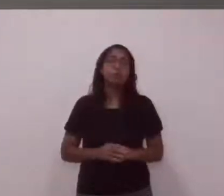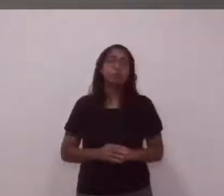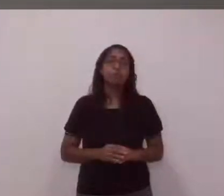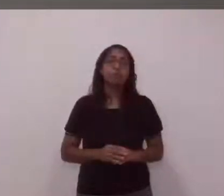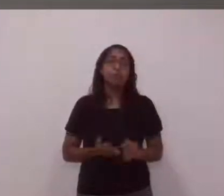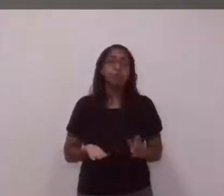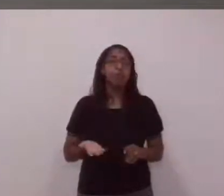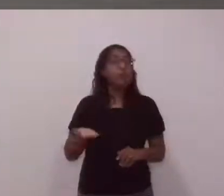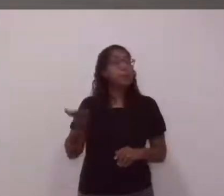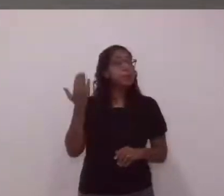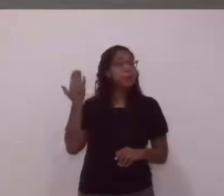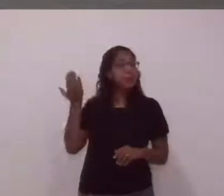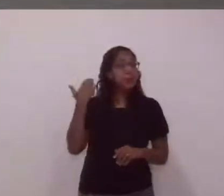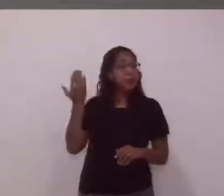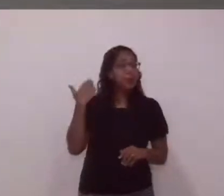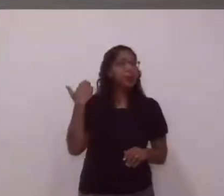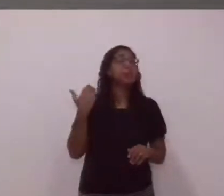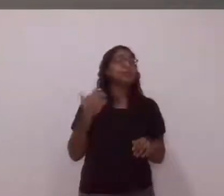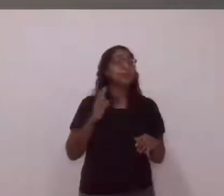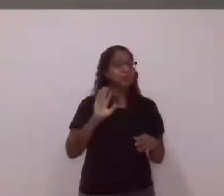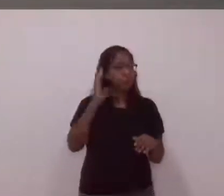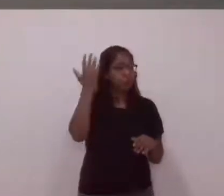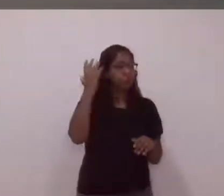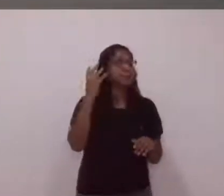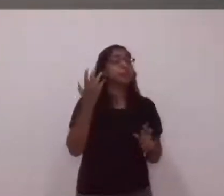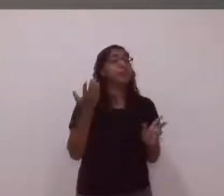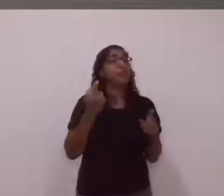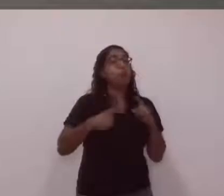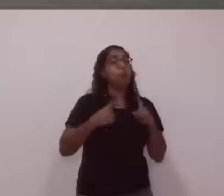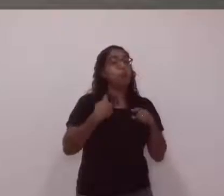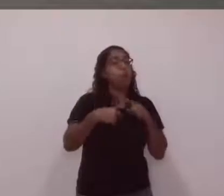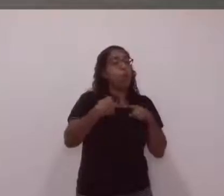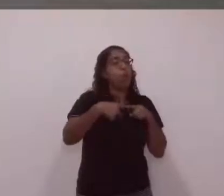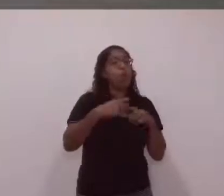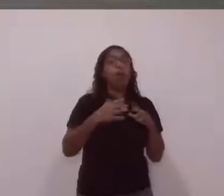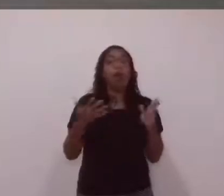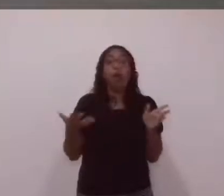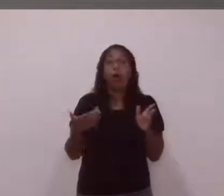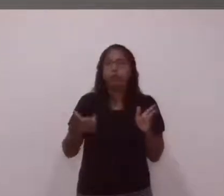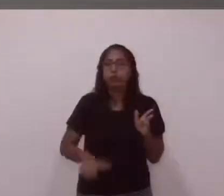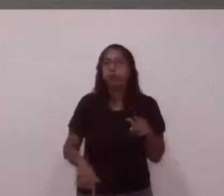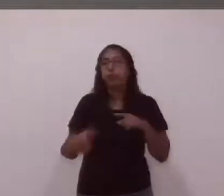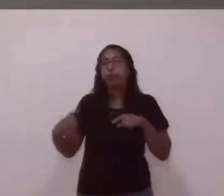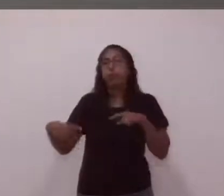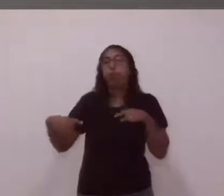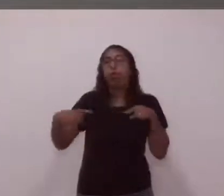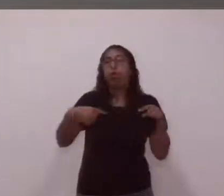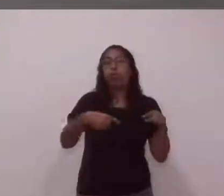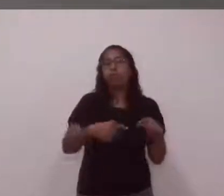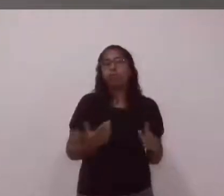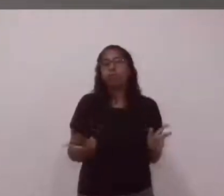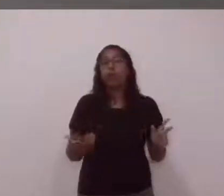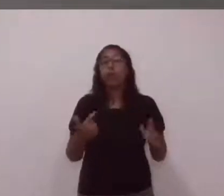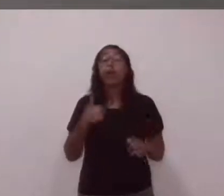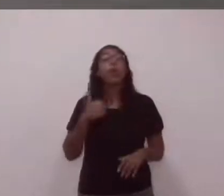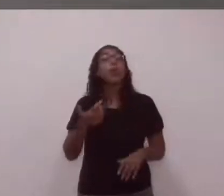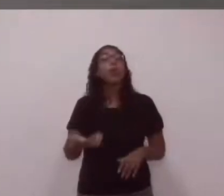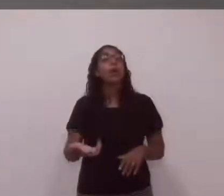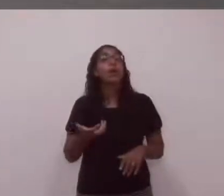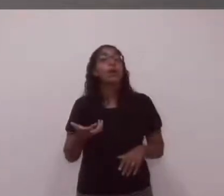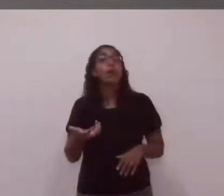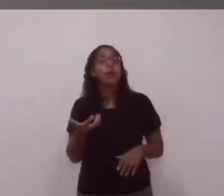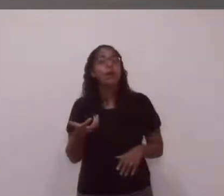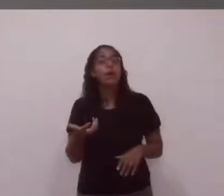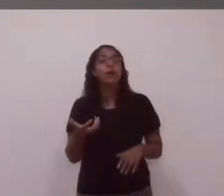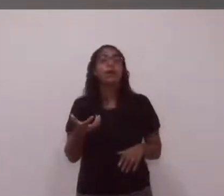e vamos continuar vendo essas discussões políticas e eu espero eu espero que todos nós